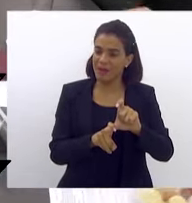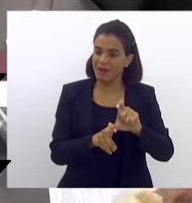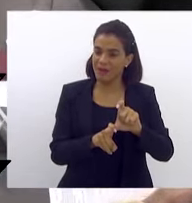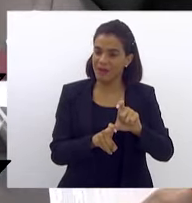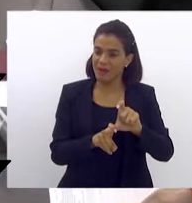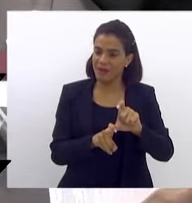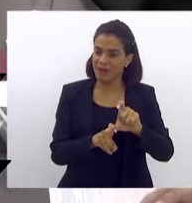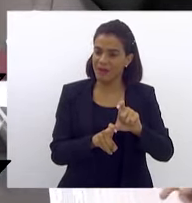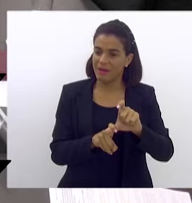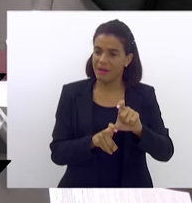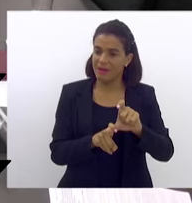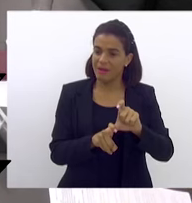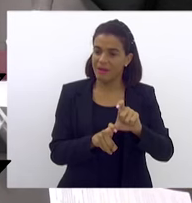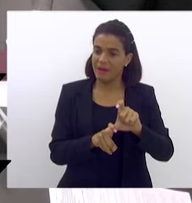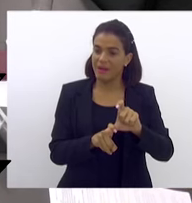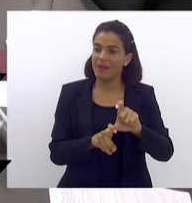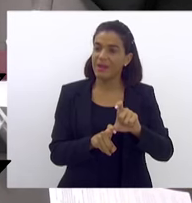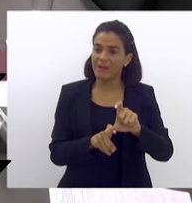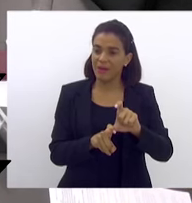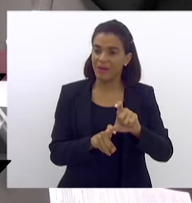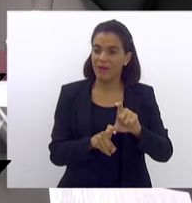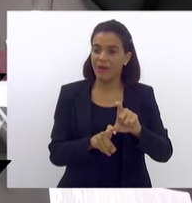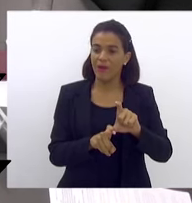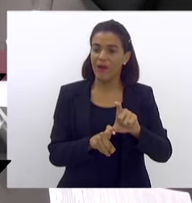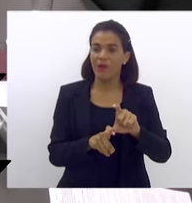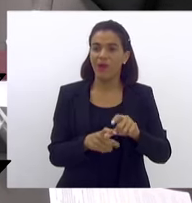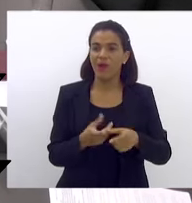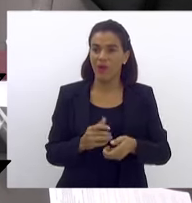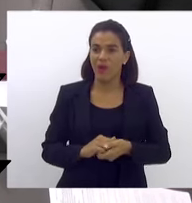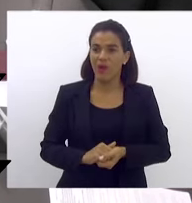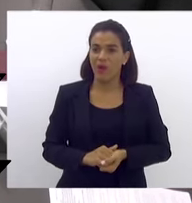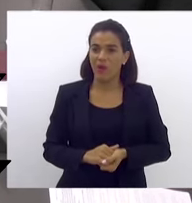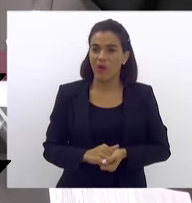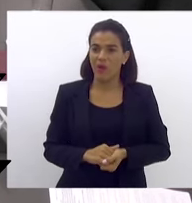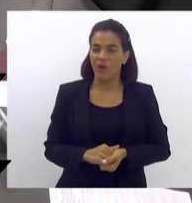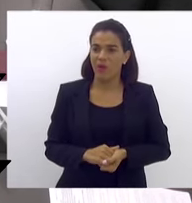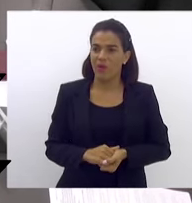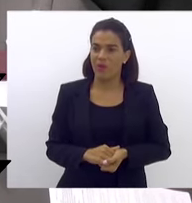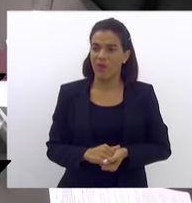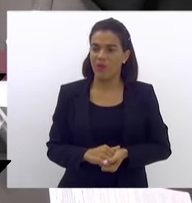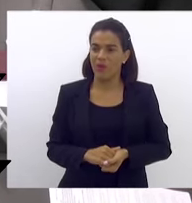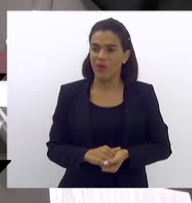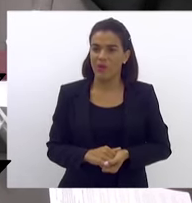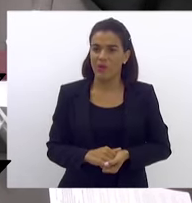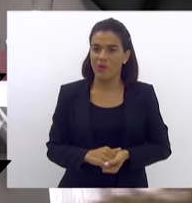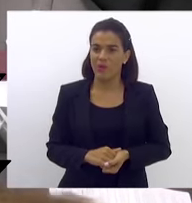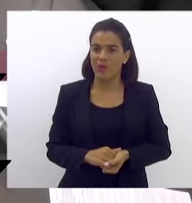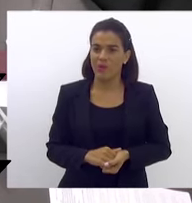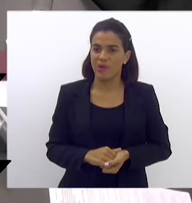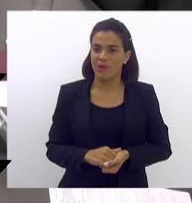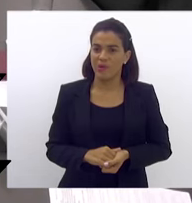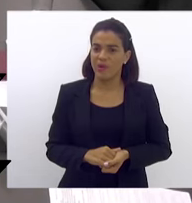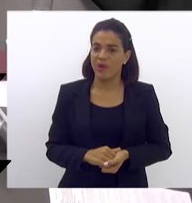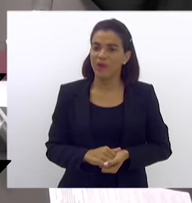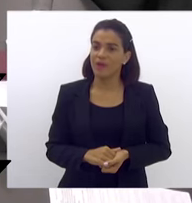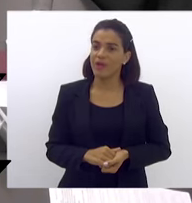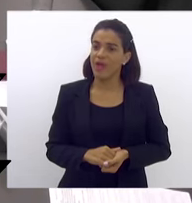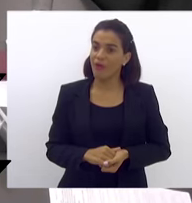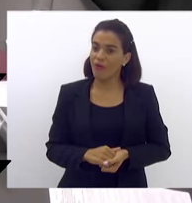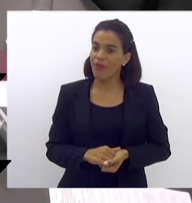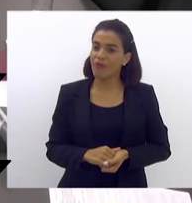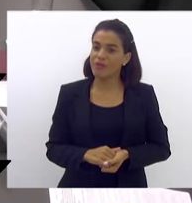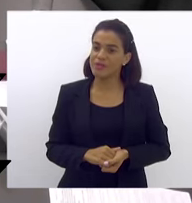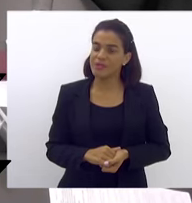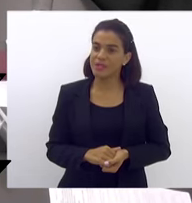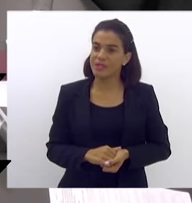perito bem Deputado serafini apresentou o voto divergente não sim quem o relator Deputado